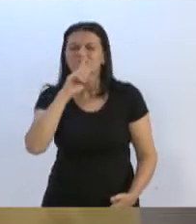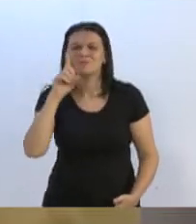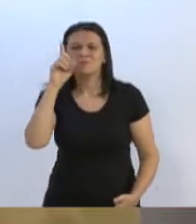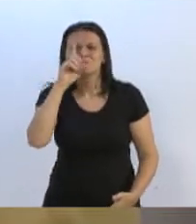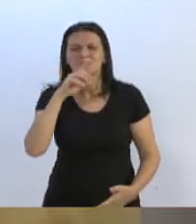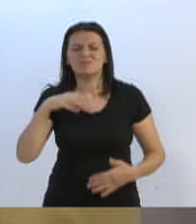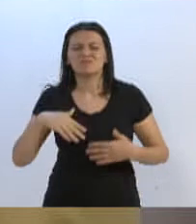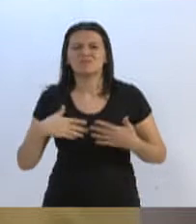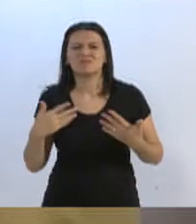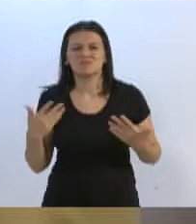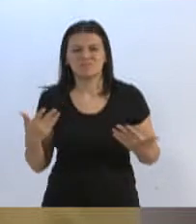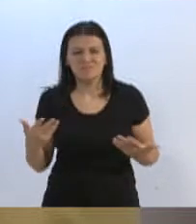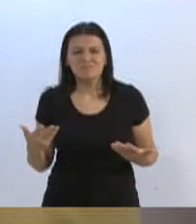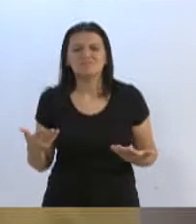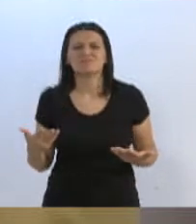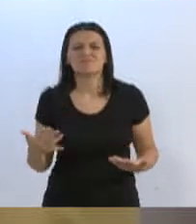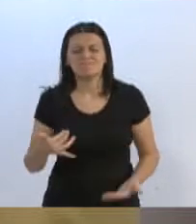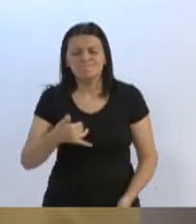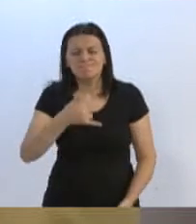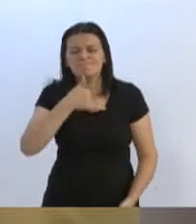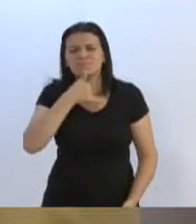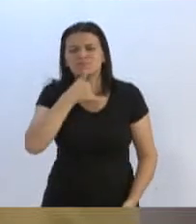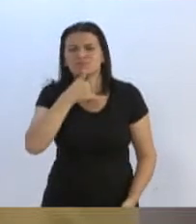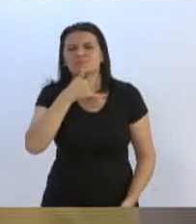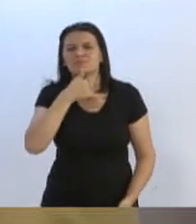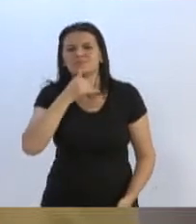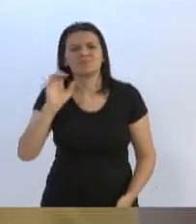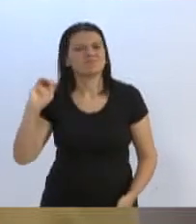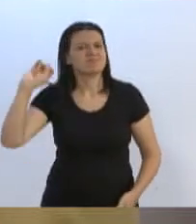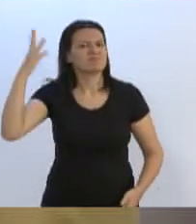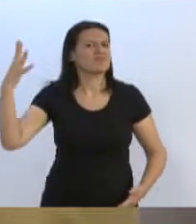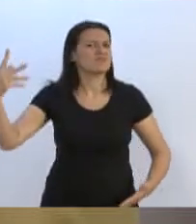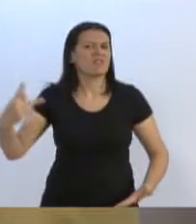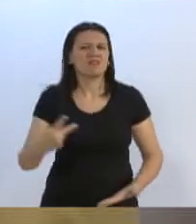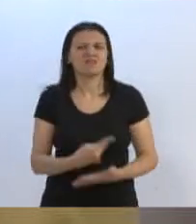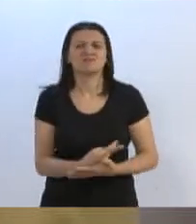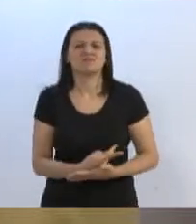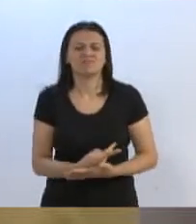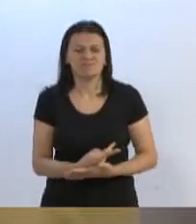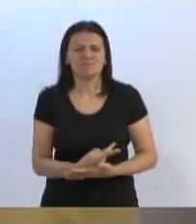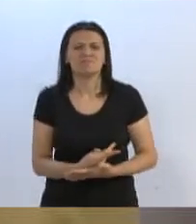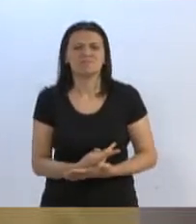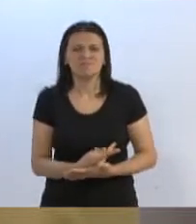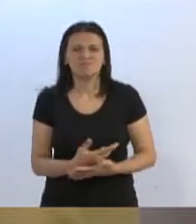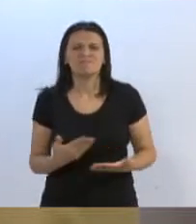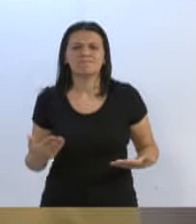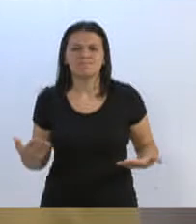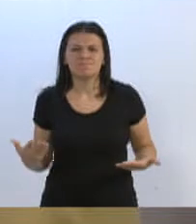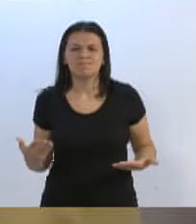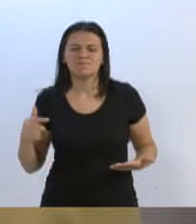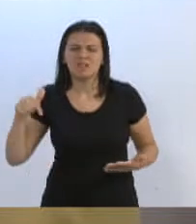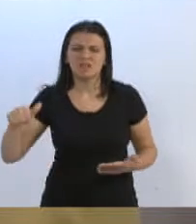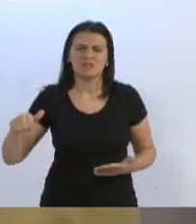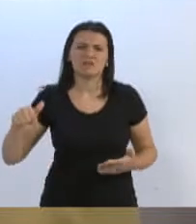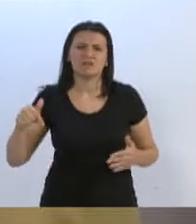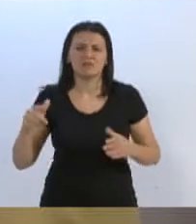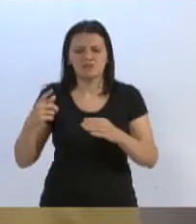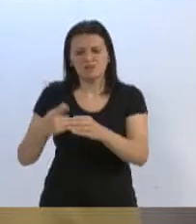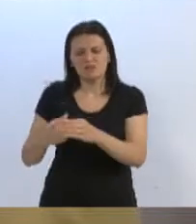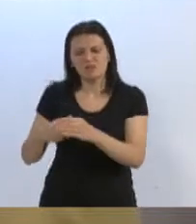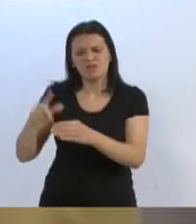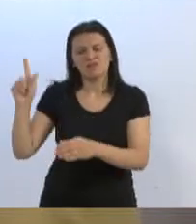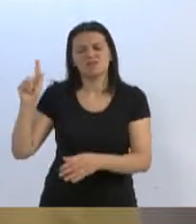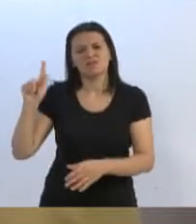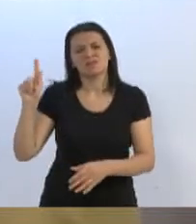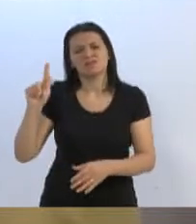nesses nesse nessa tragédia que ocorreu aqui infelizmente aqui na nossa cidade vizinha de gaspar nessa